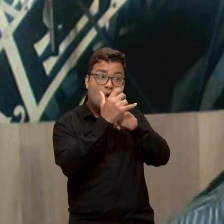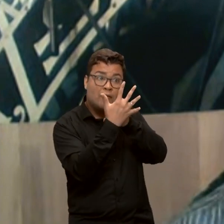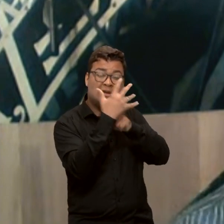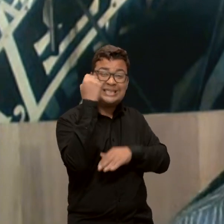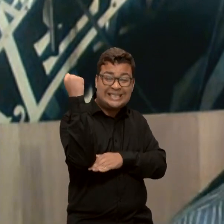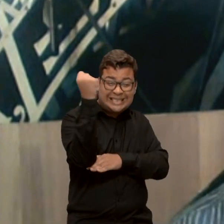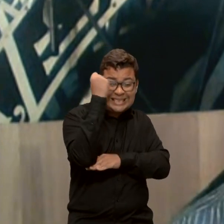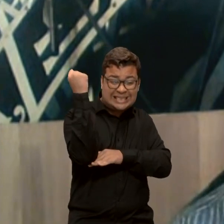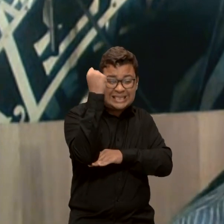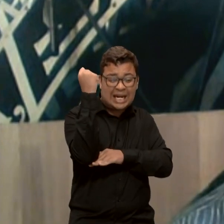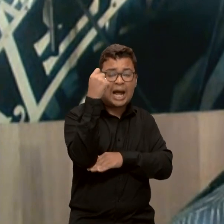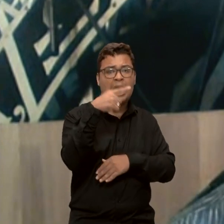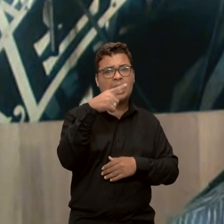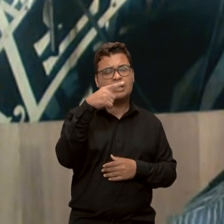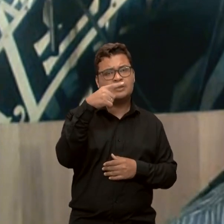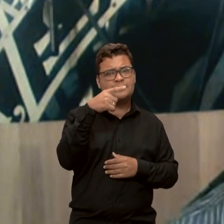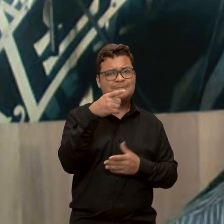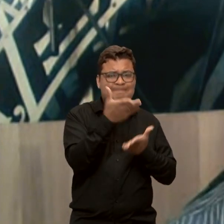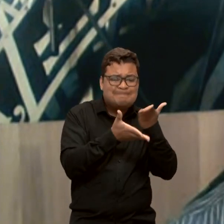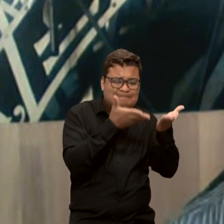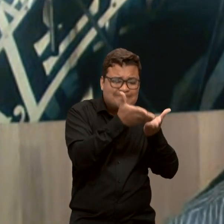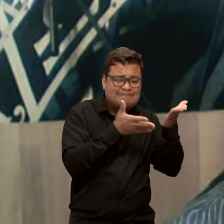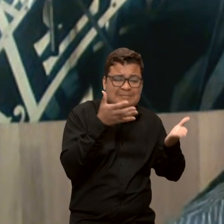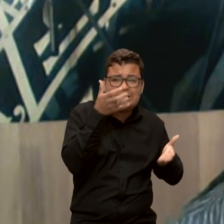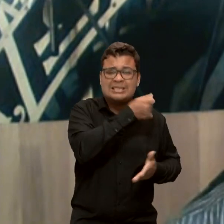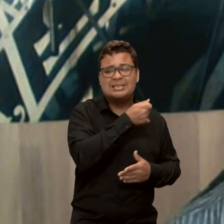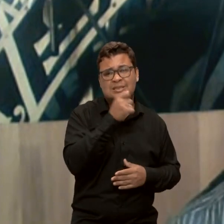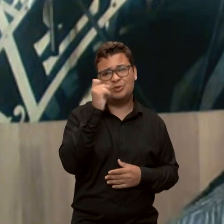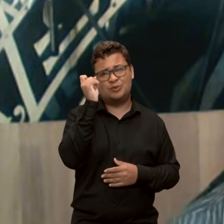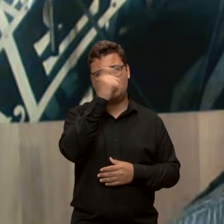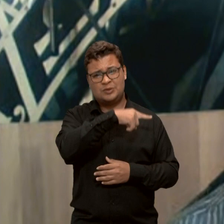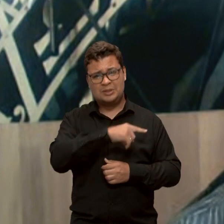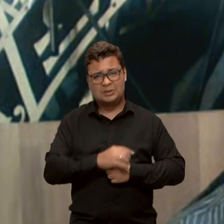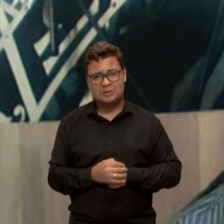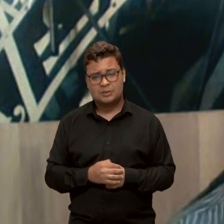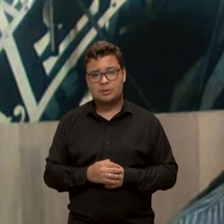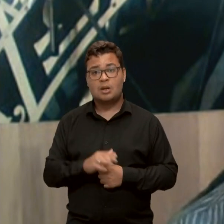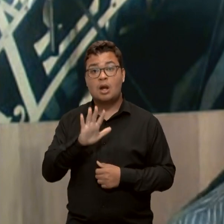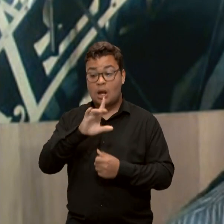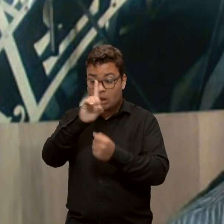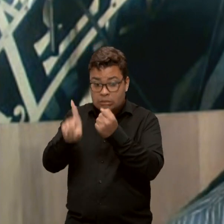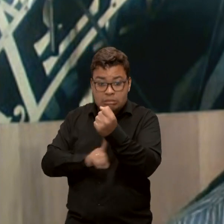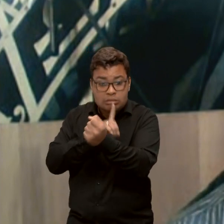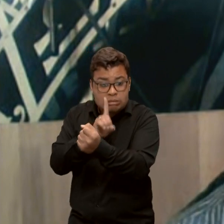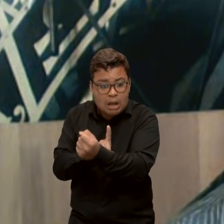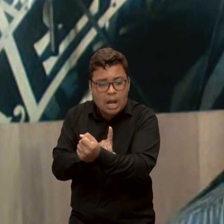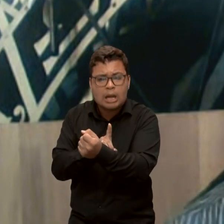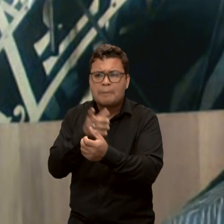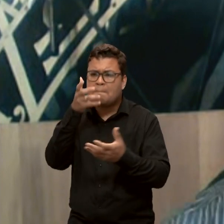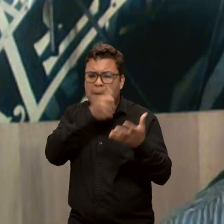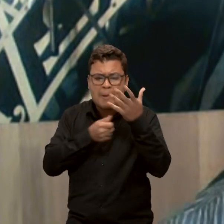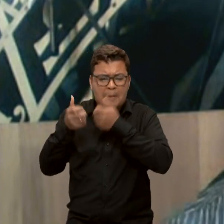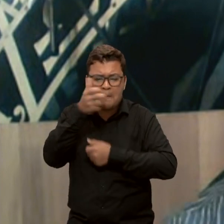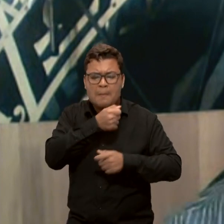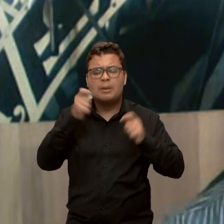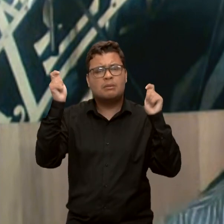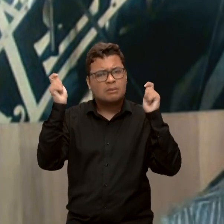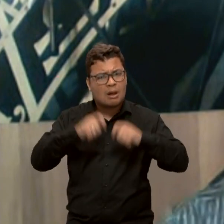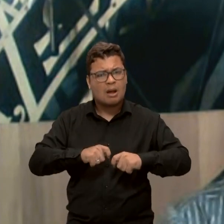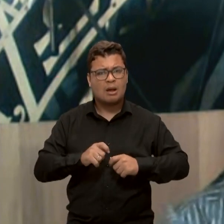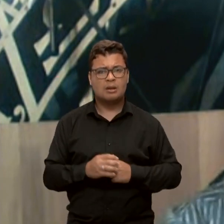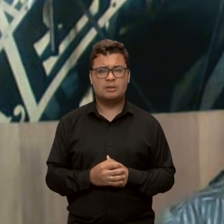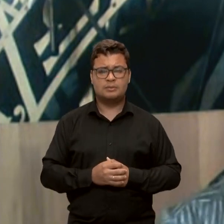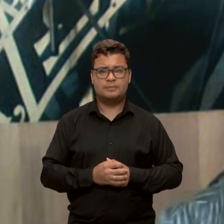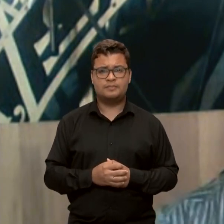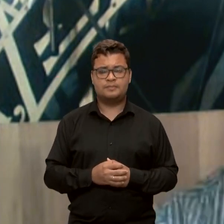muito bem, a gente trata esses óbitos por dengue como óbitos que são evitáveis. Covid, os casos